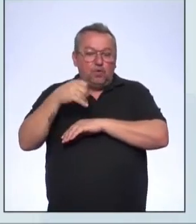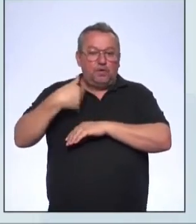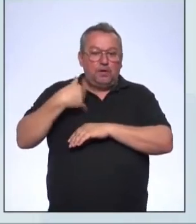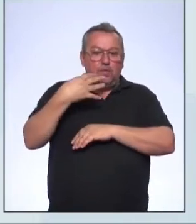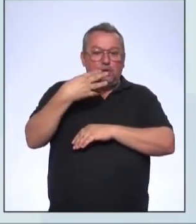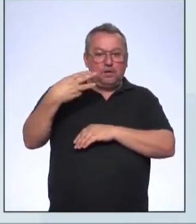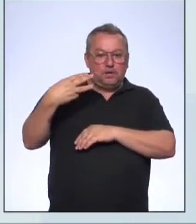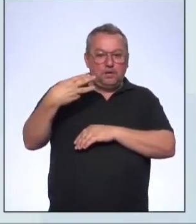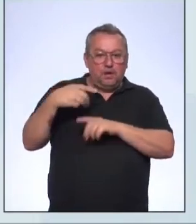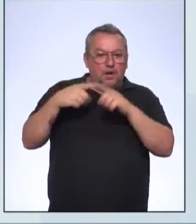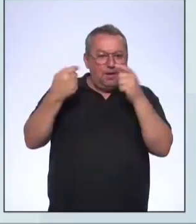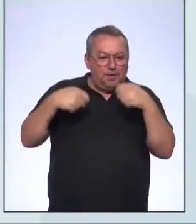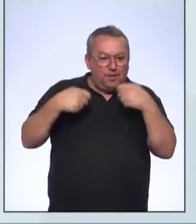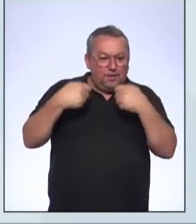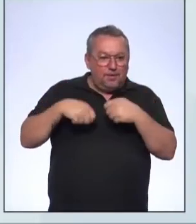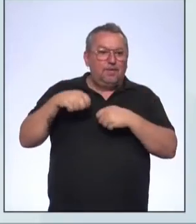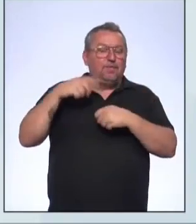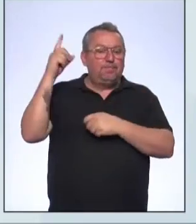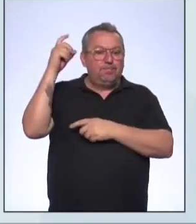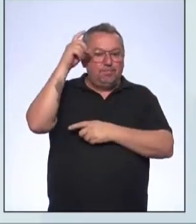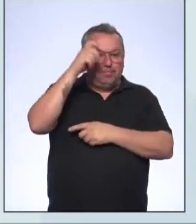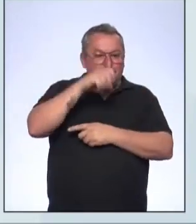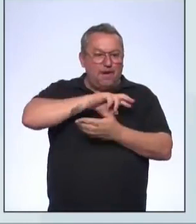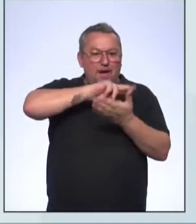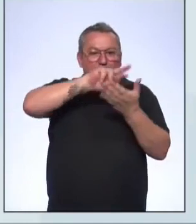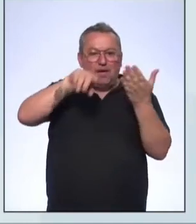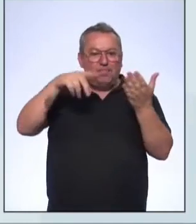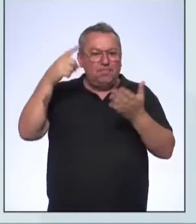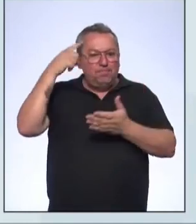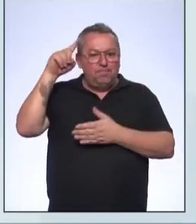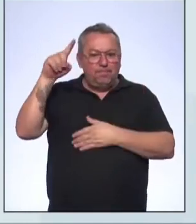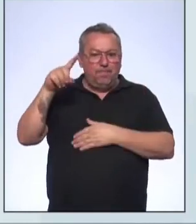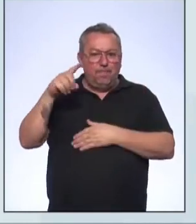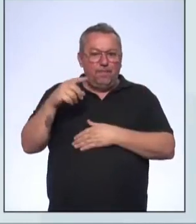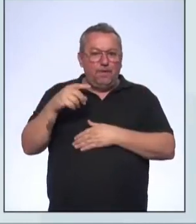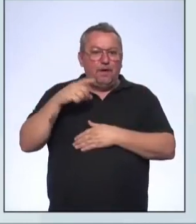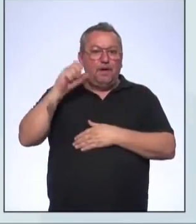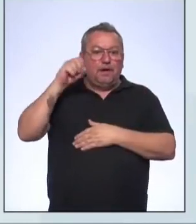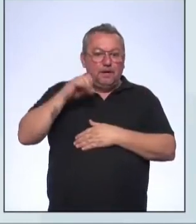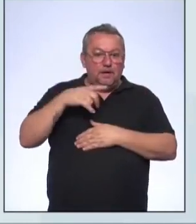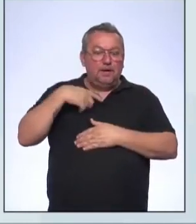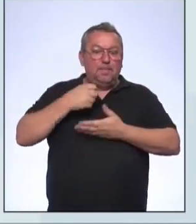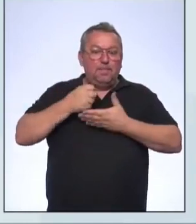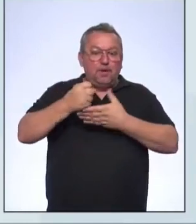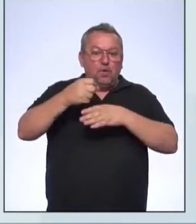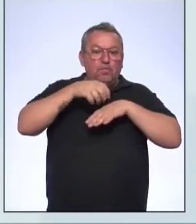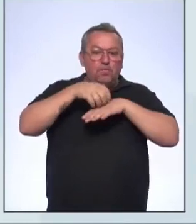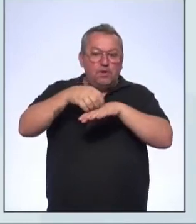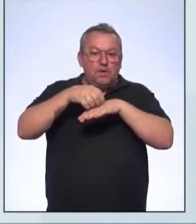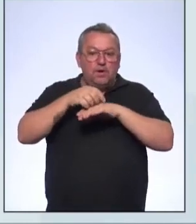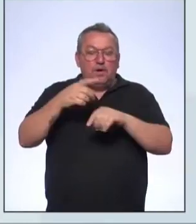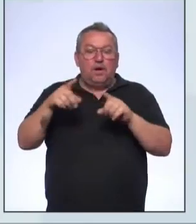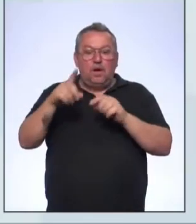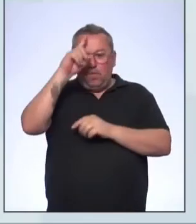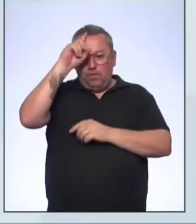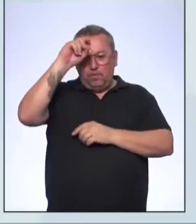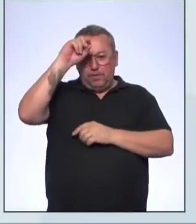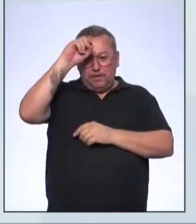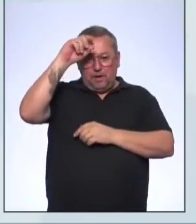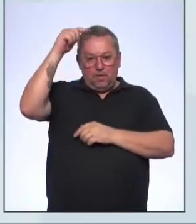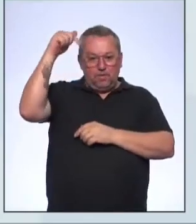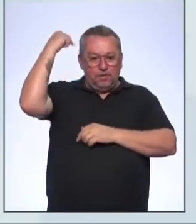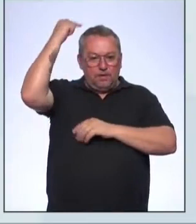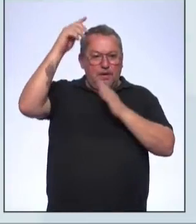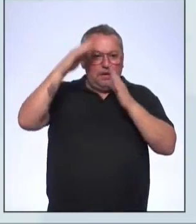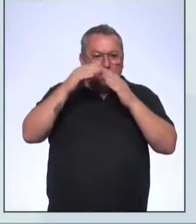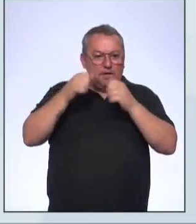43 anos, que precisa enfrentar as dificuldades várias vezes ao dia, uma vez que leva as pessoas à Santa Casa, que fica neste